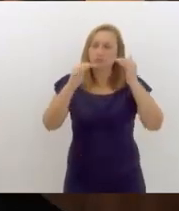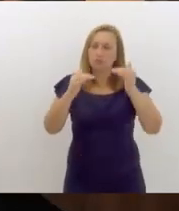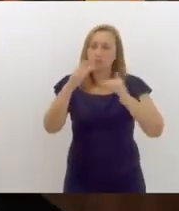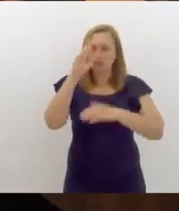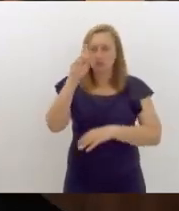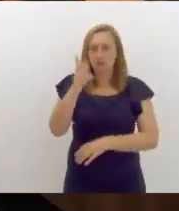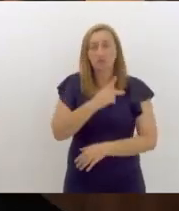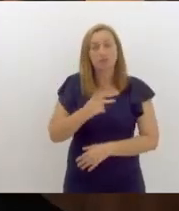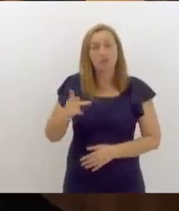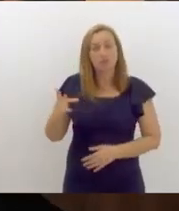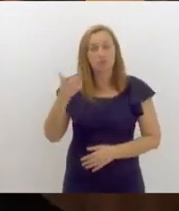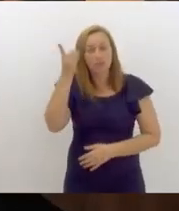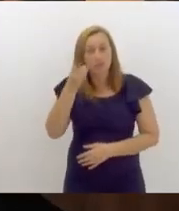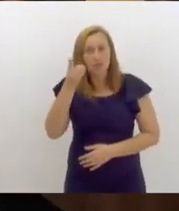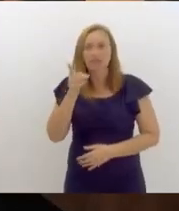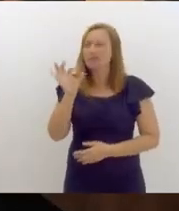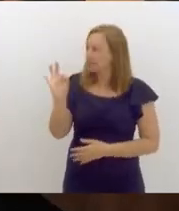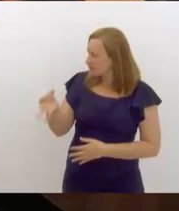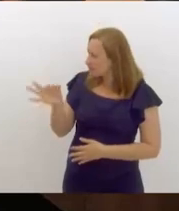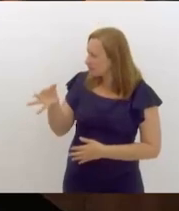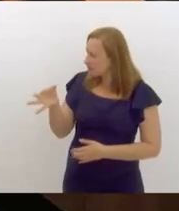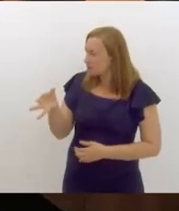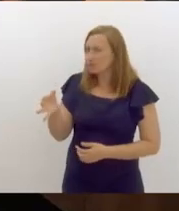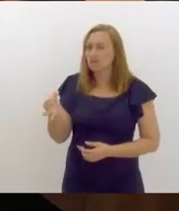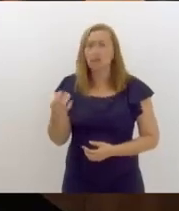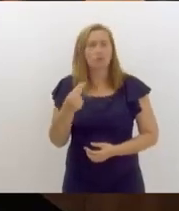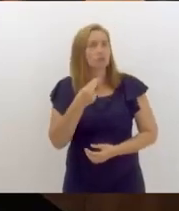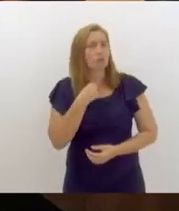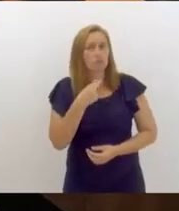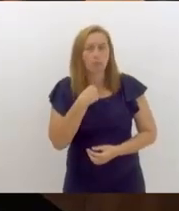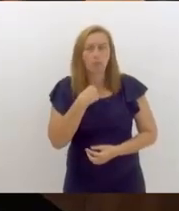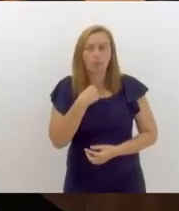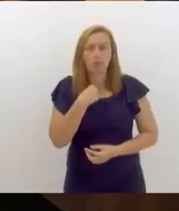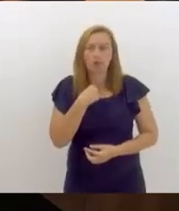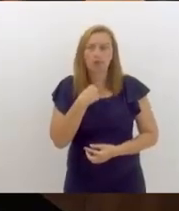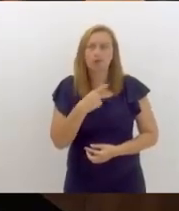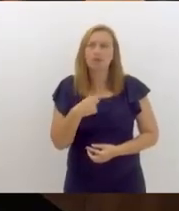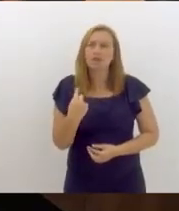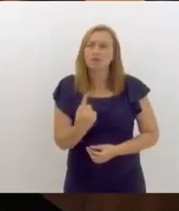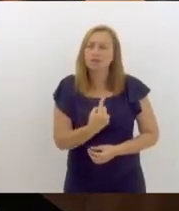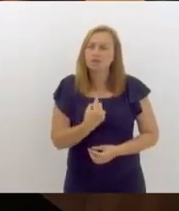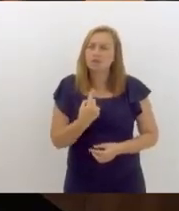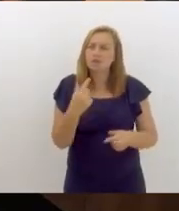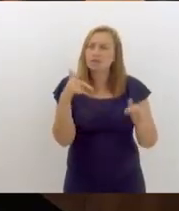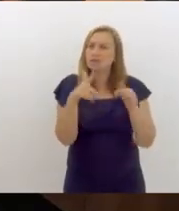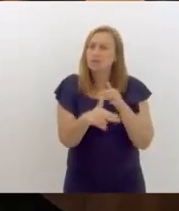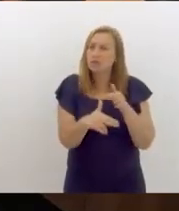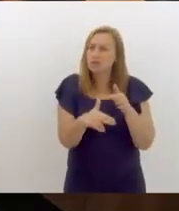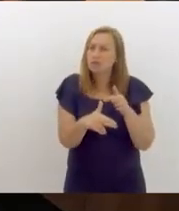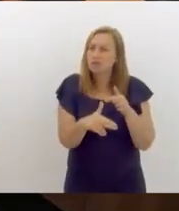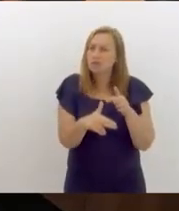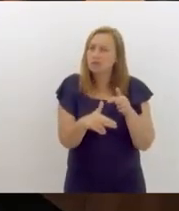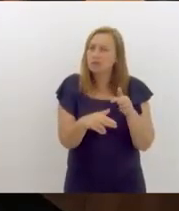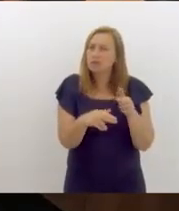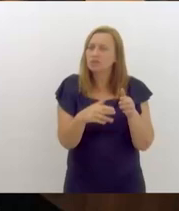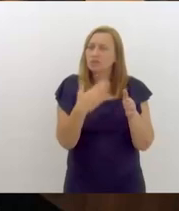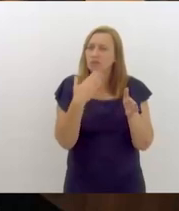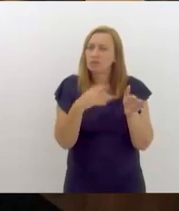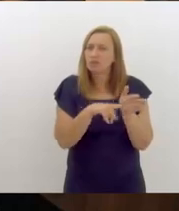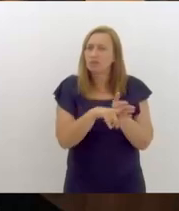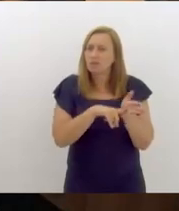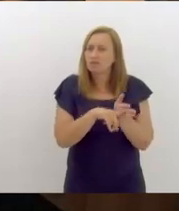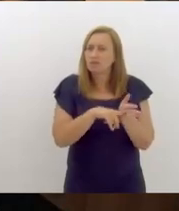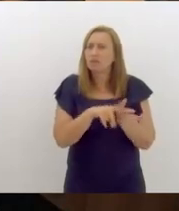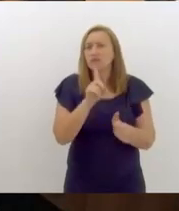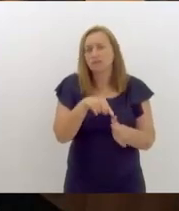não deixa de ter razão O que não pode é nós sermos impedidos de verificação porque